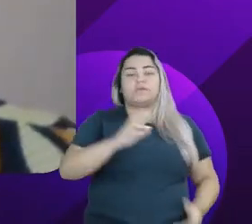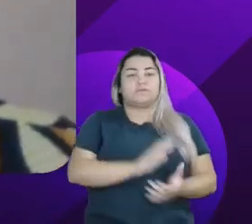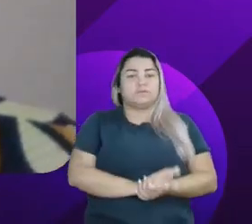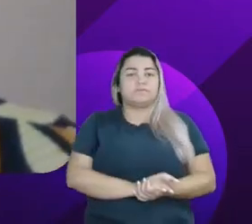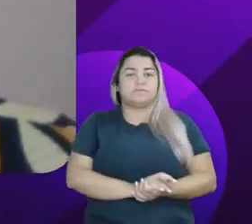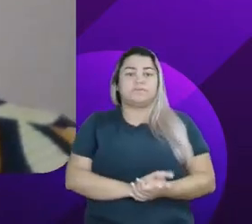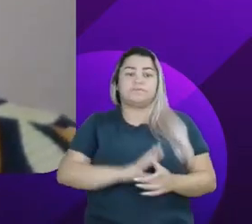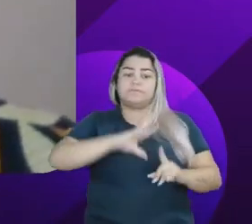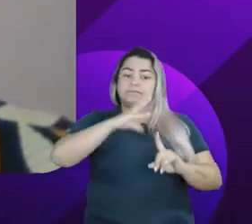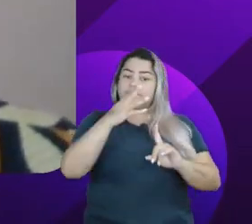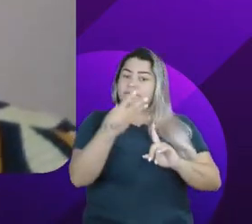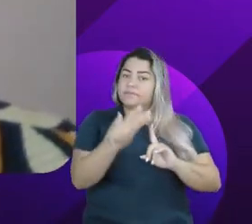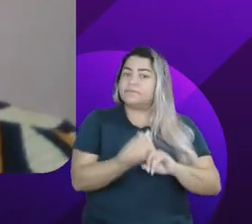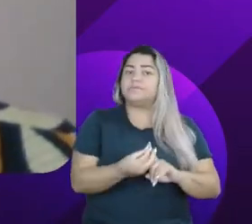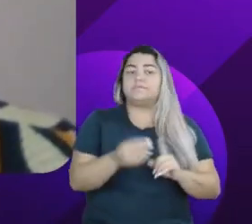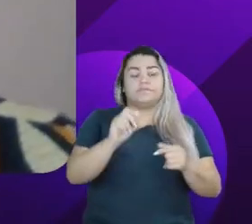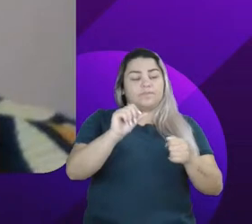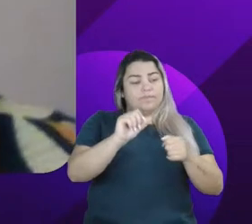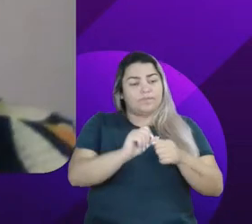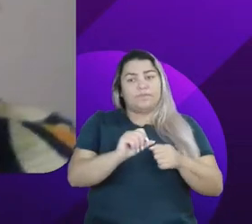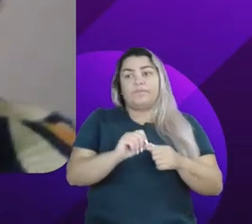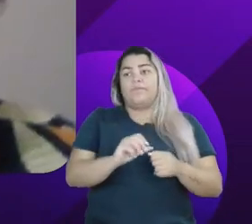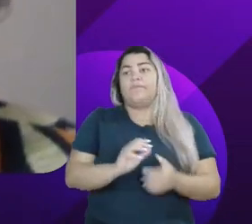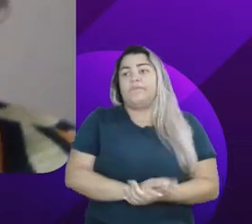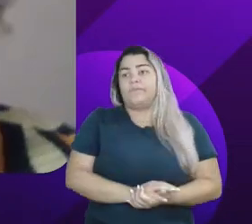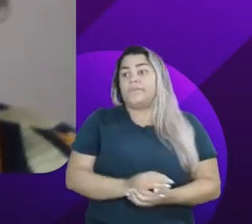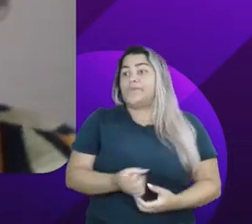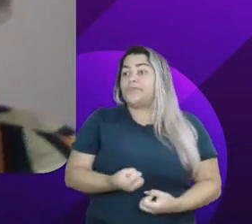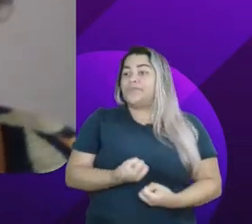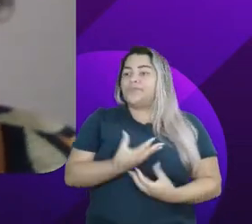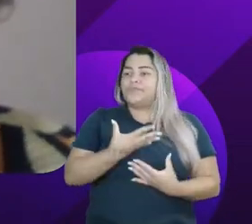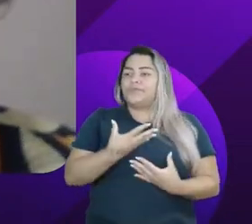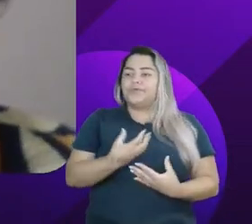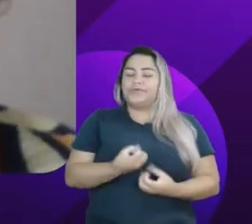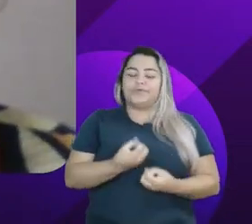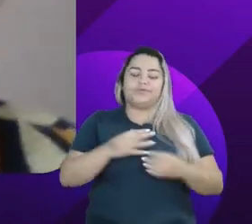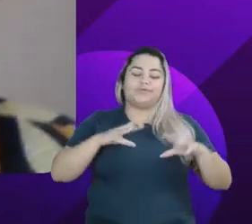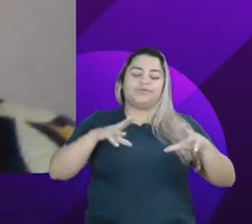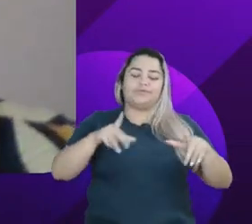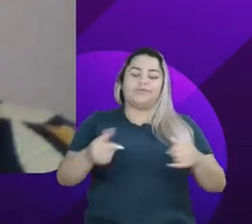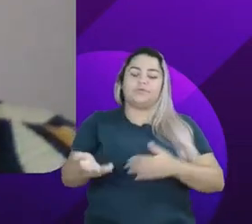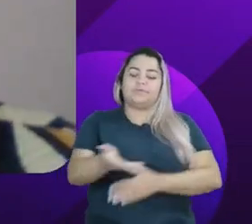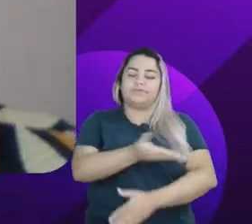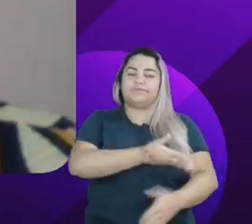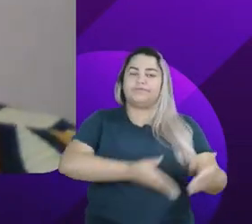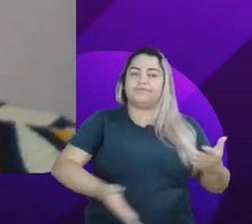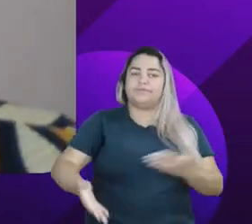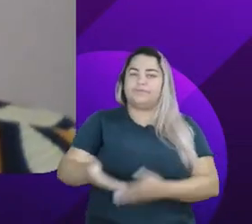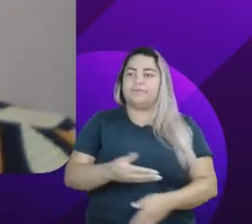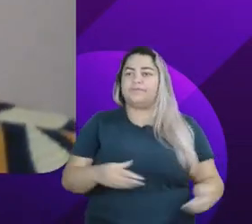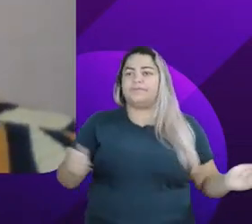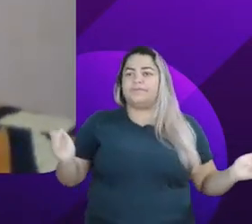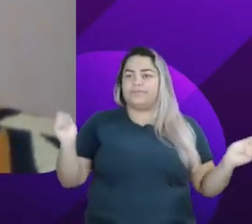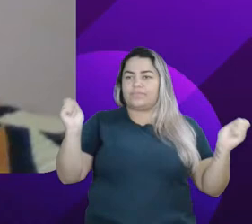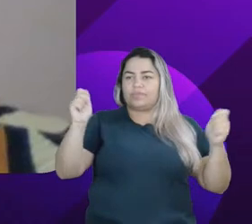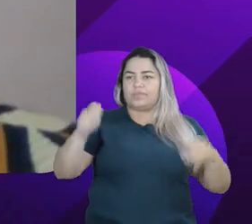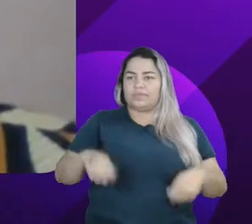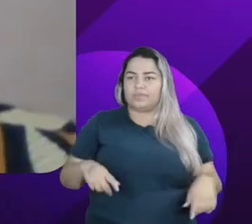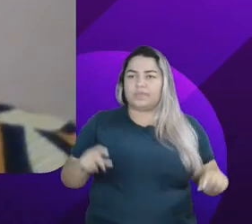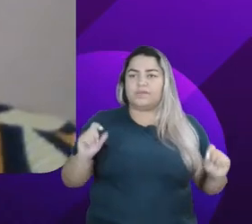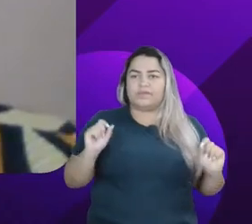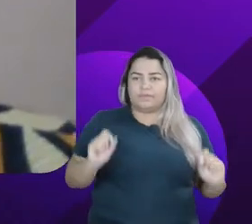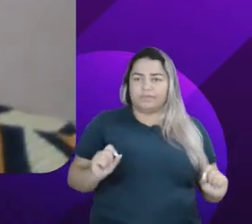a arte, este fazer artístico, mas tudo que nos envolve, que nos cerca, e que a gente precisa olhar numa